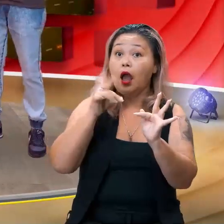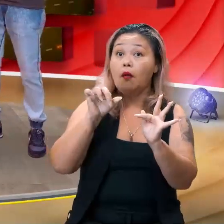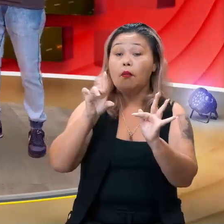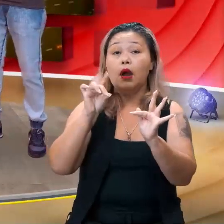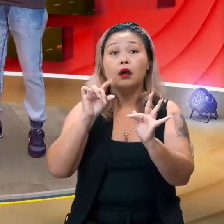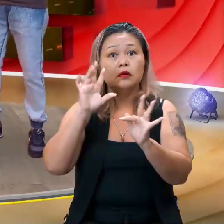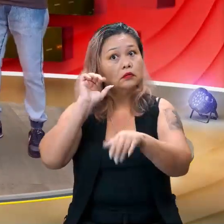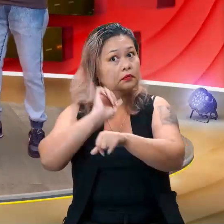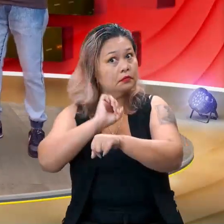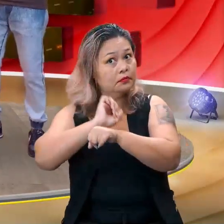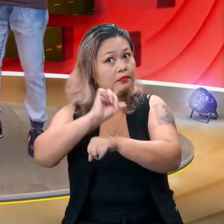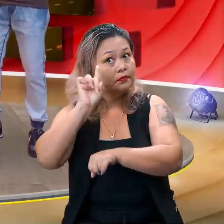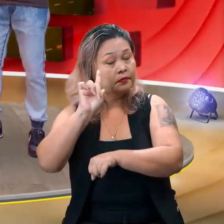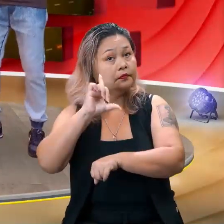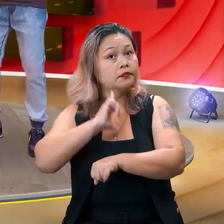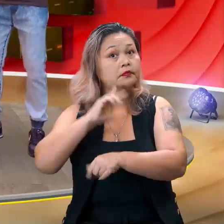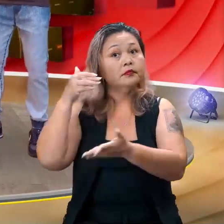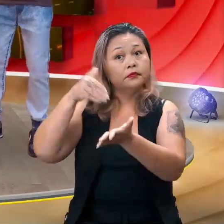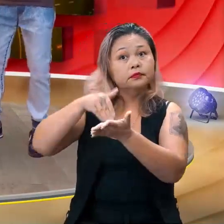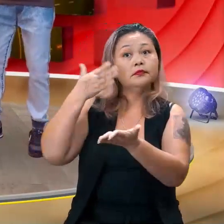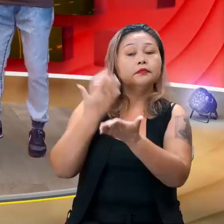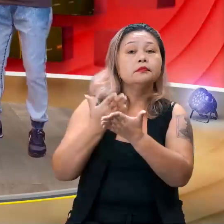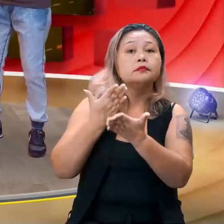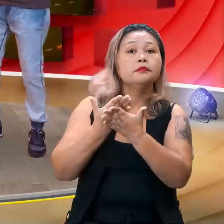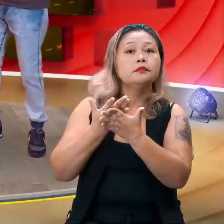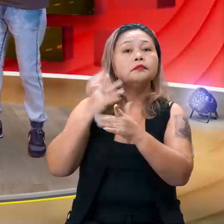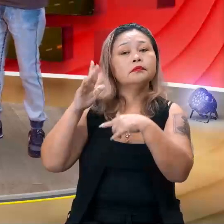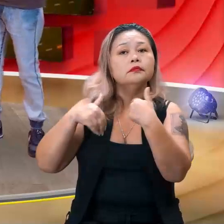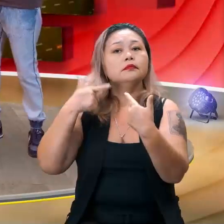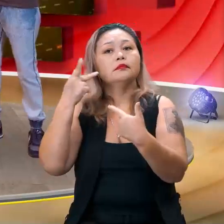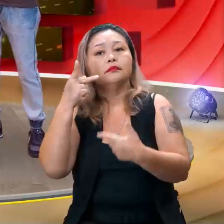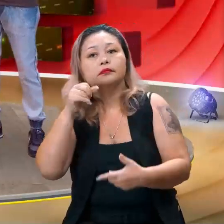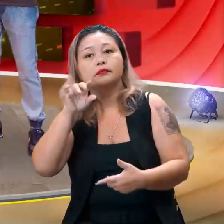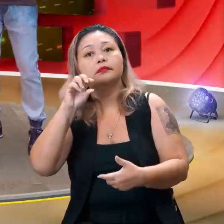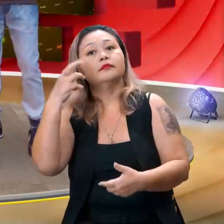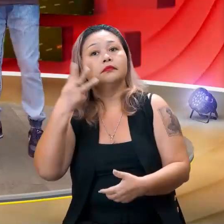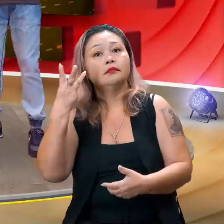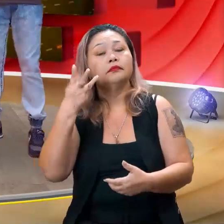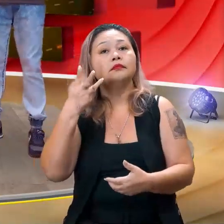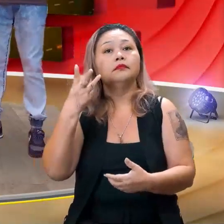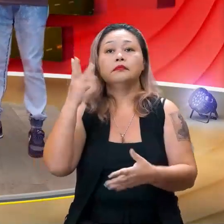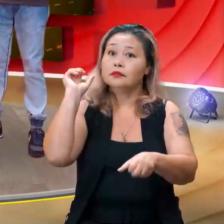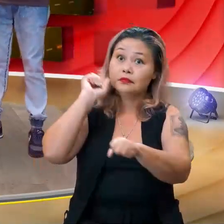aguarde e confira, porque vai ser na última aula, né? Parte 1, parte 2, parte 3, a hora que a gente